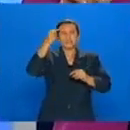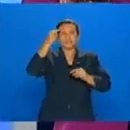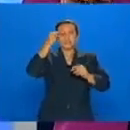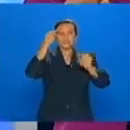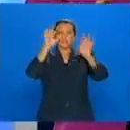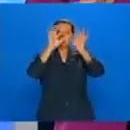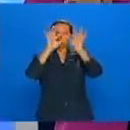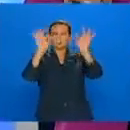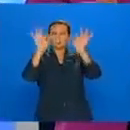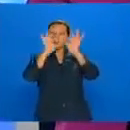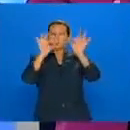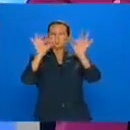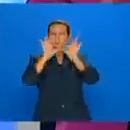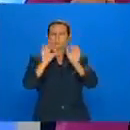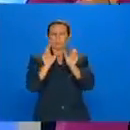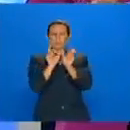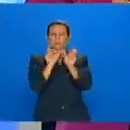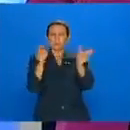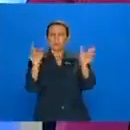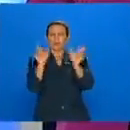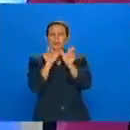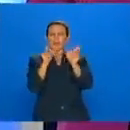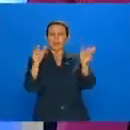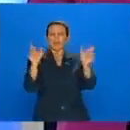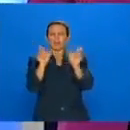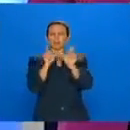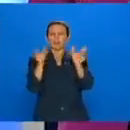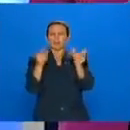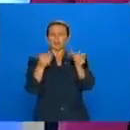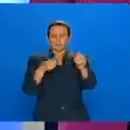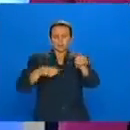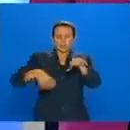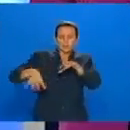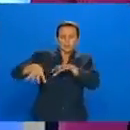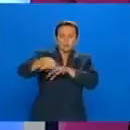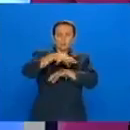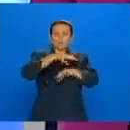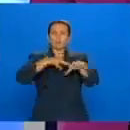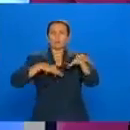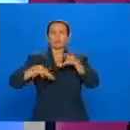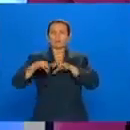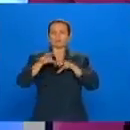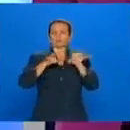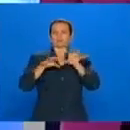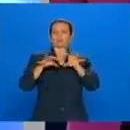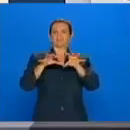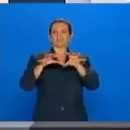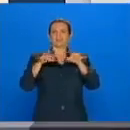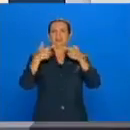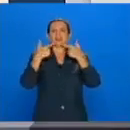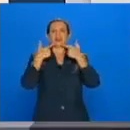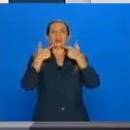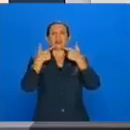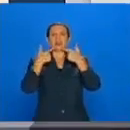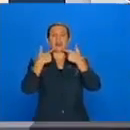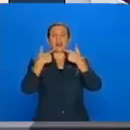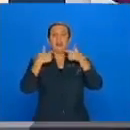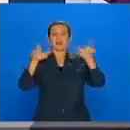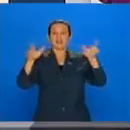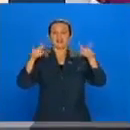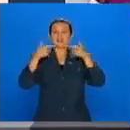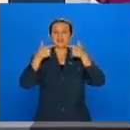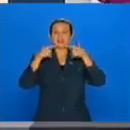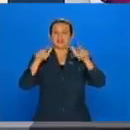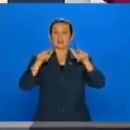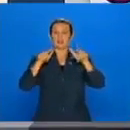à organização linguística que se dá no caso da Libras no espaço.